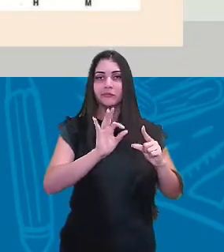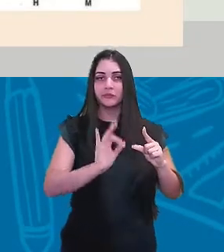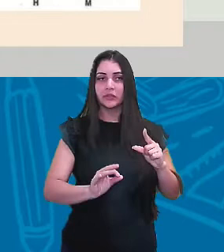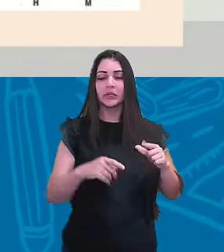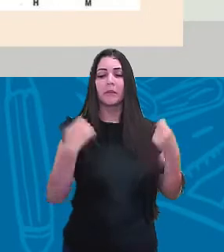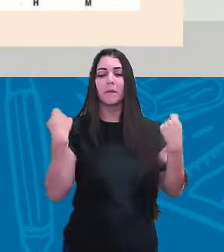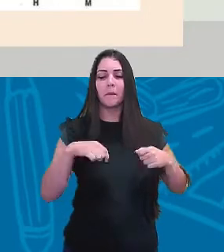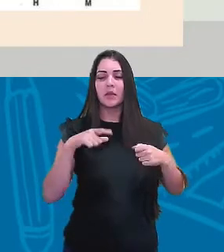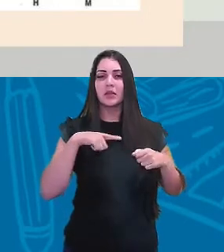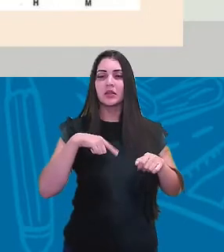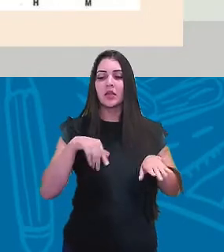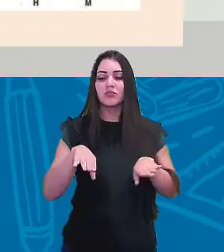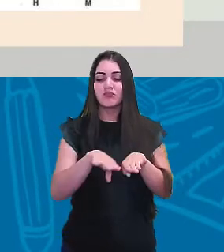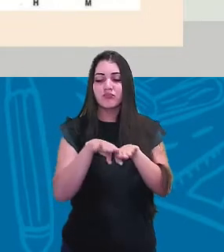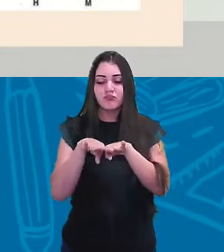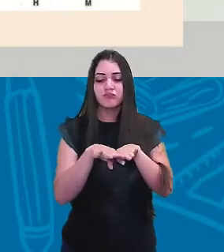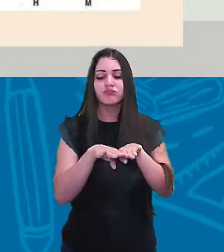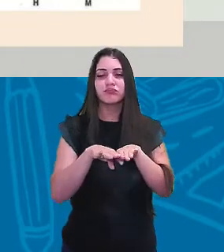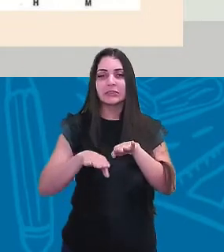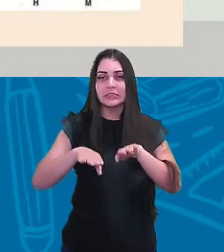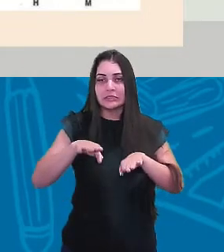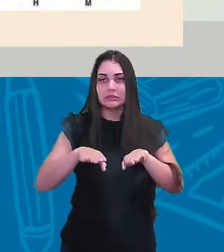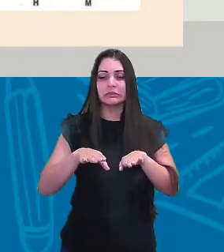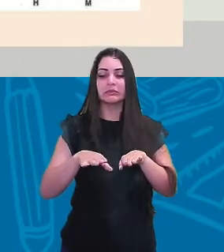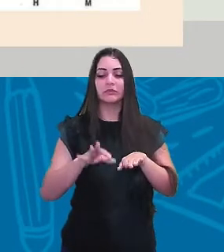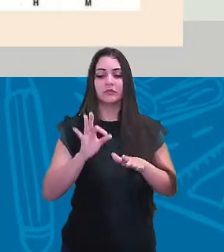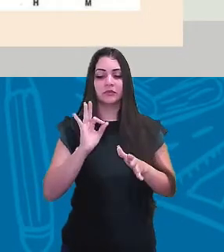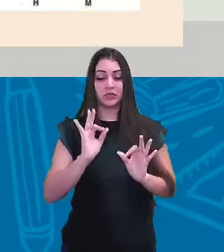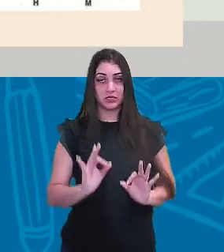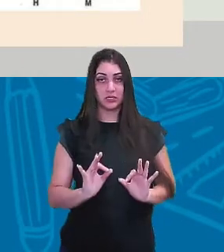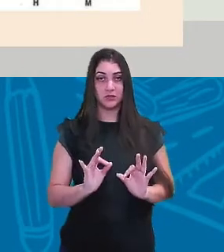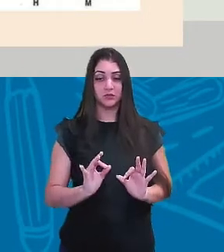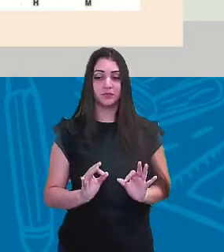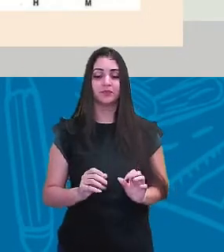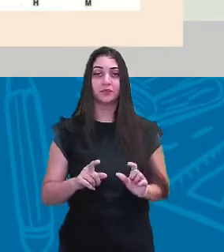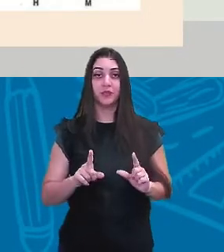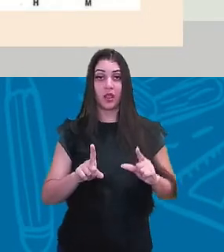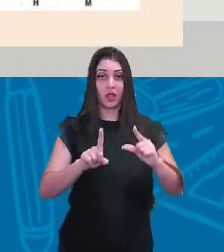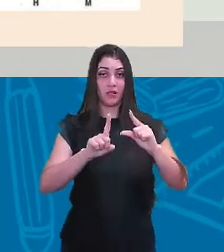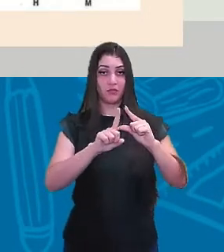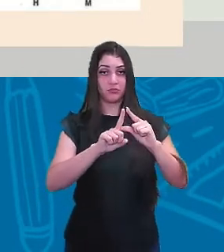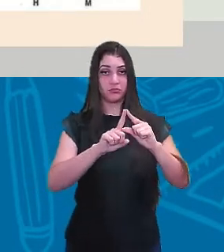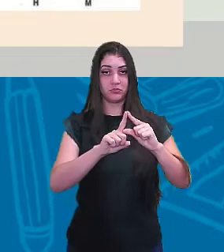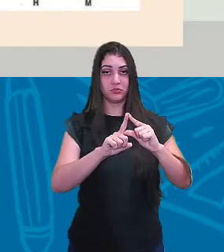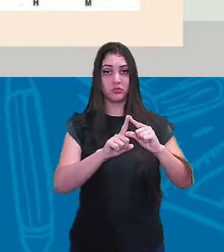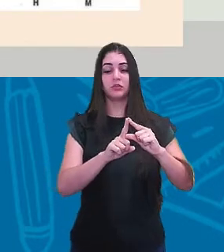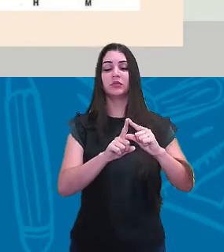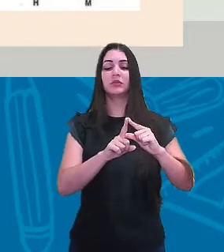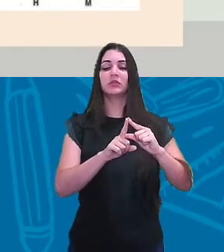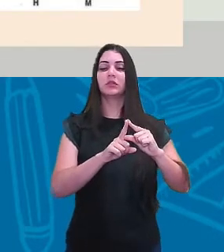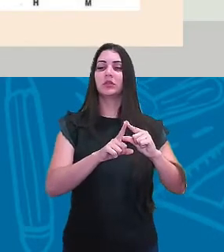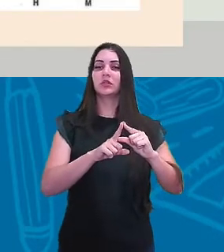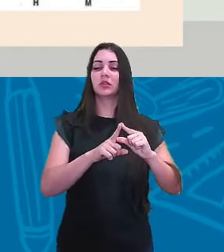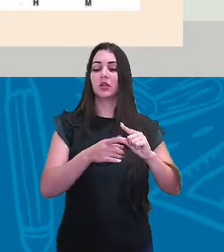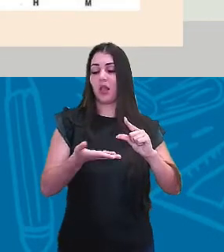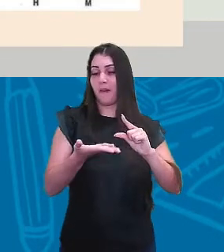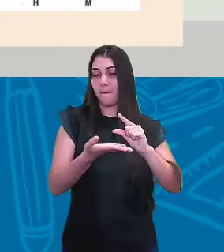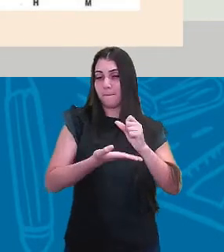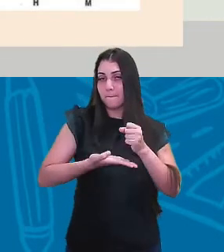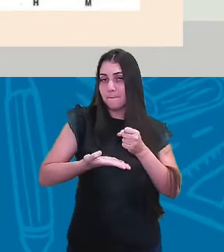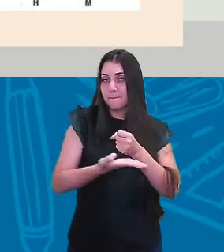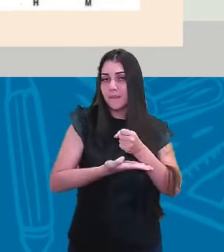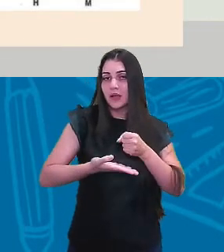tem que ter um equilíbrio, tá certo? Então, a pirâmide etária, ela, da parte base de um